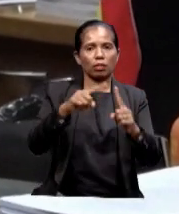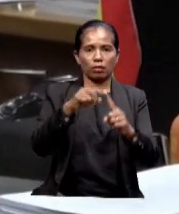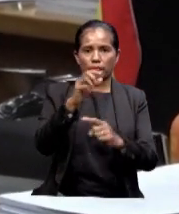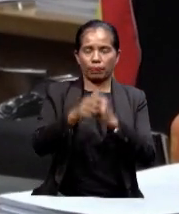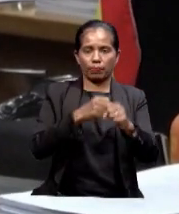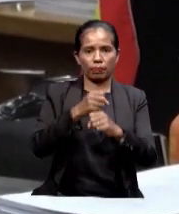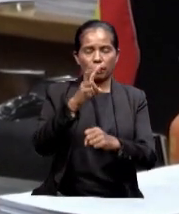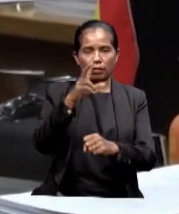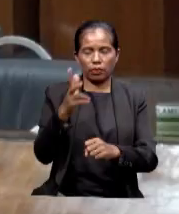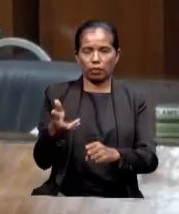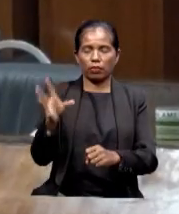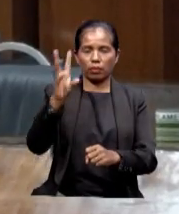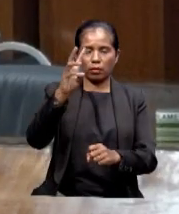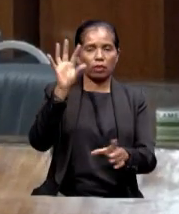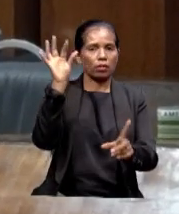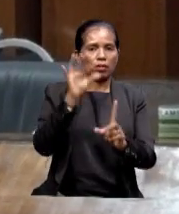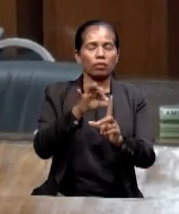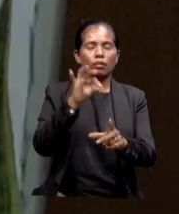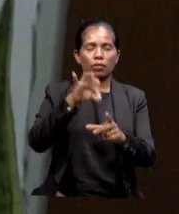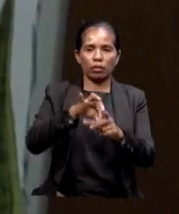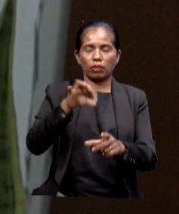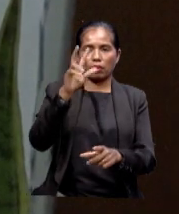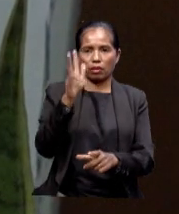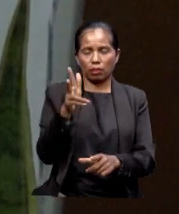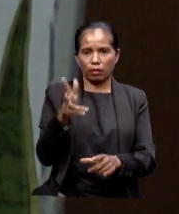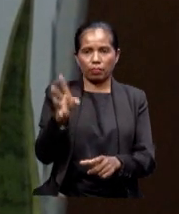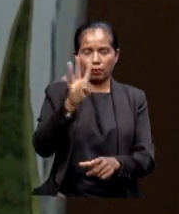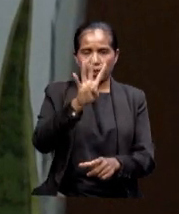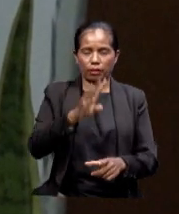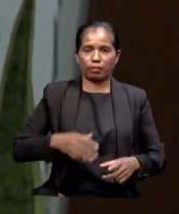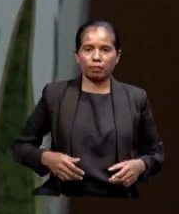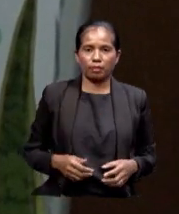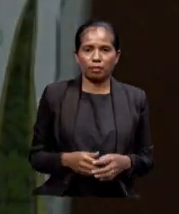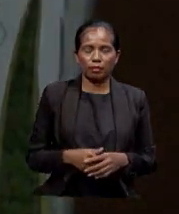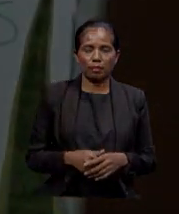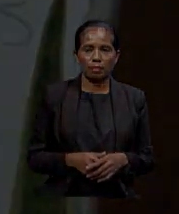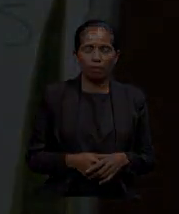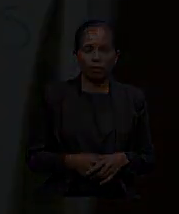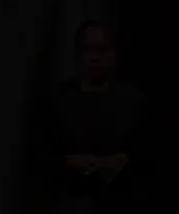Rua Ronolorisin Nen, ho voto Tolonolorisin Hat. Felicitas Borges, Jaime dos Santos, GMN.